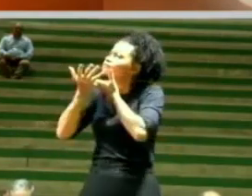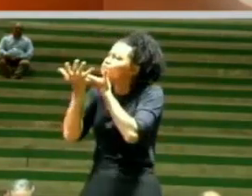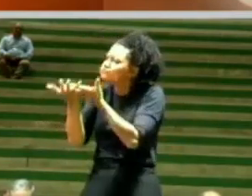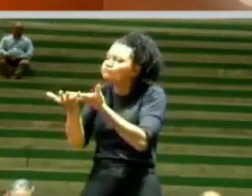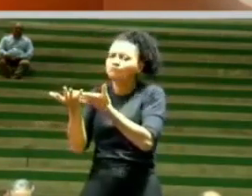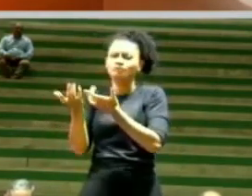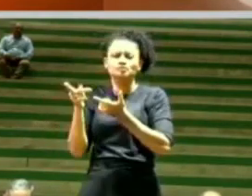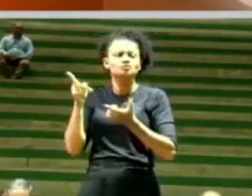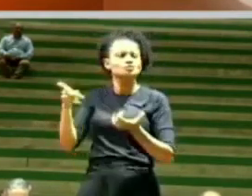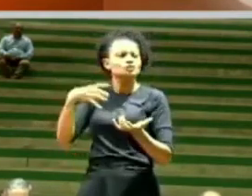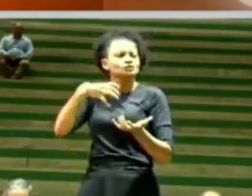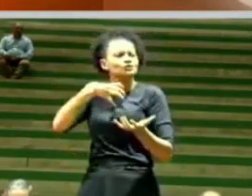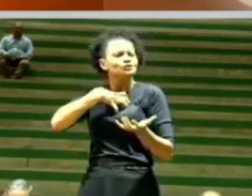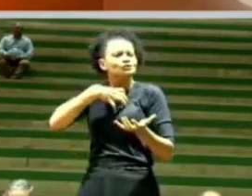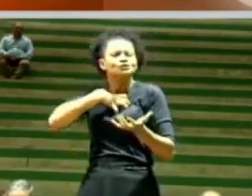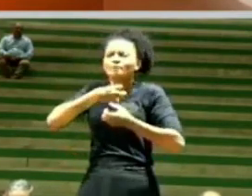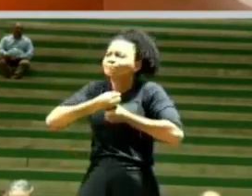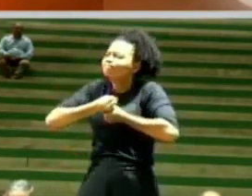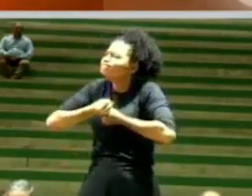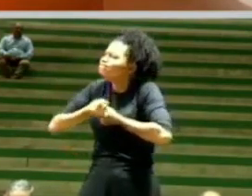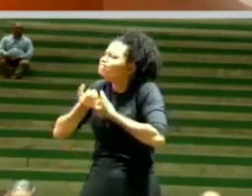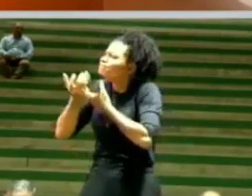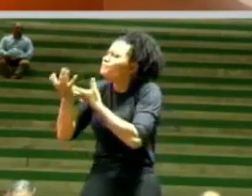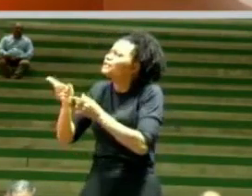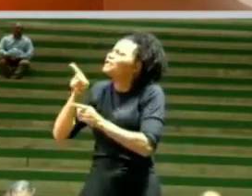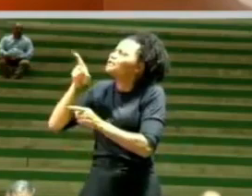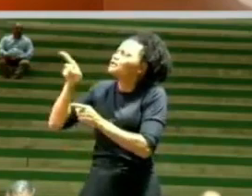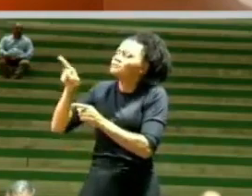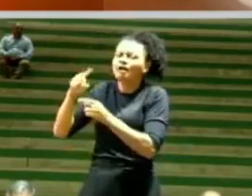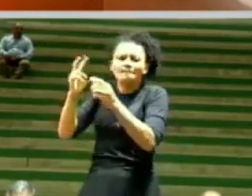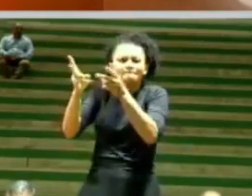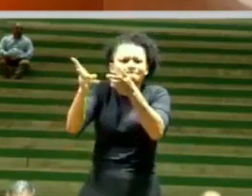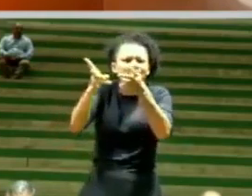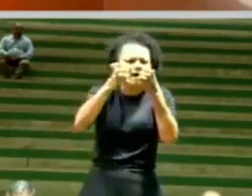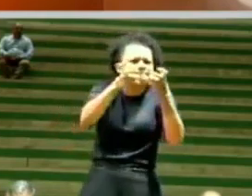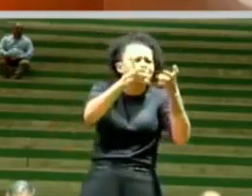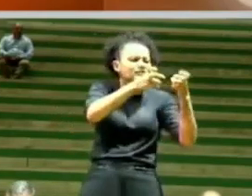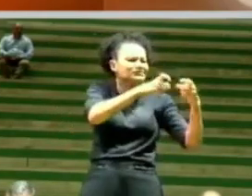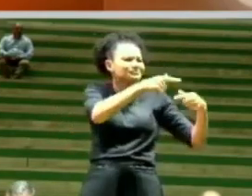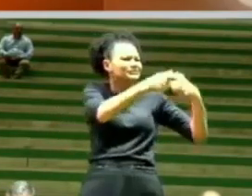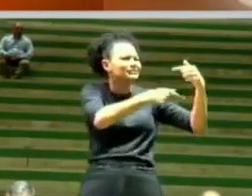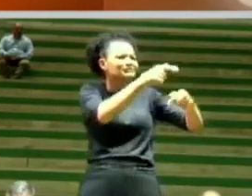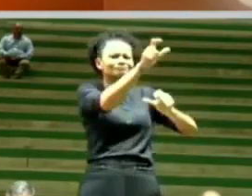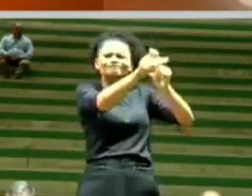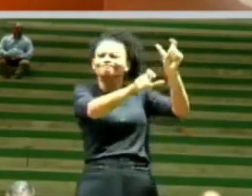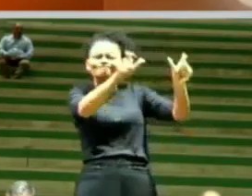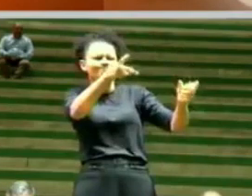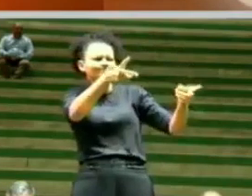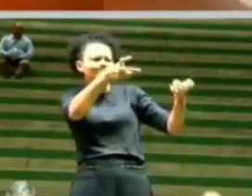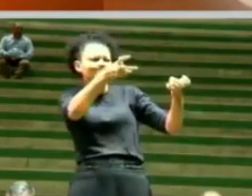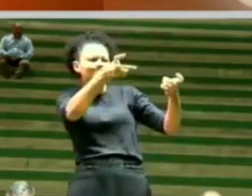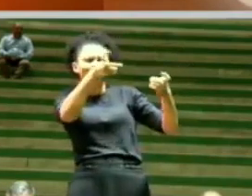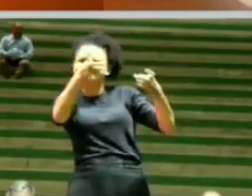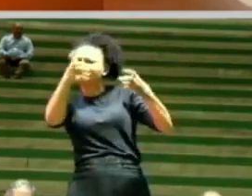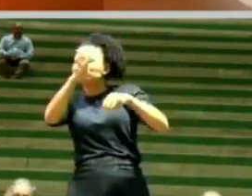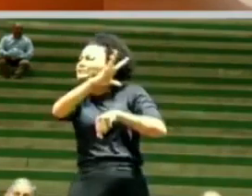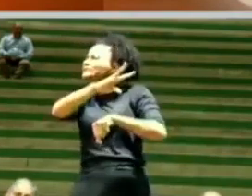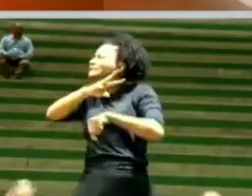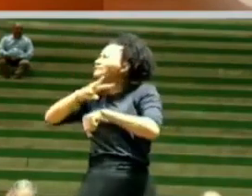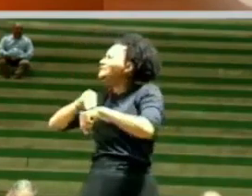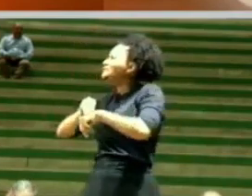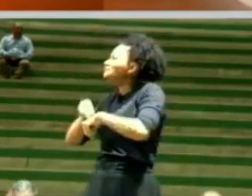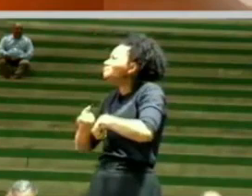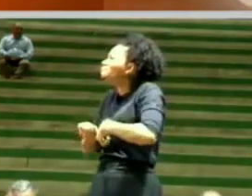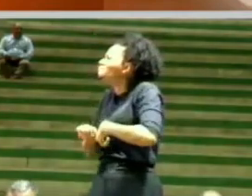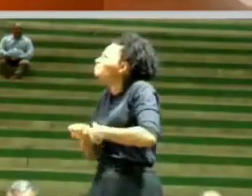que ele sentia, o que ele percebia na sua geração, e também de